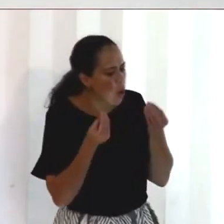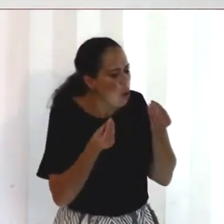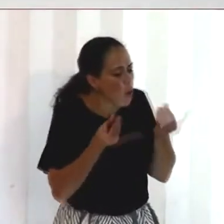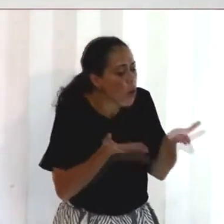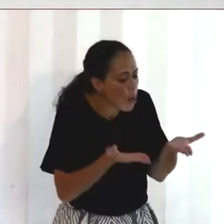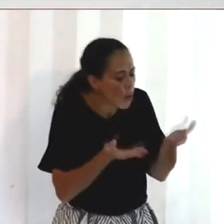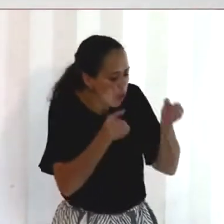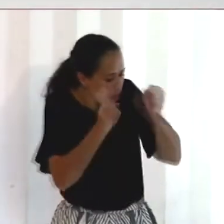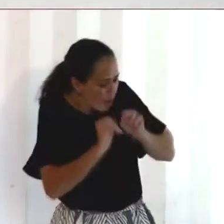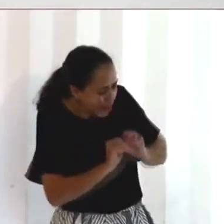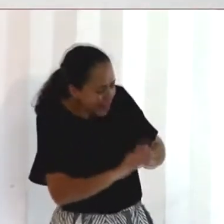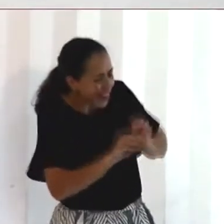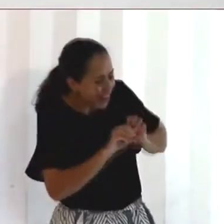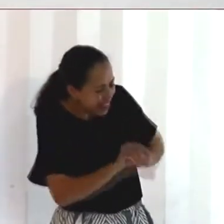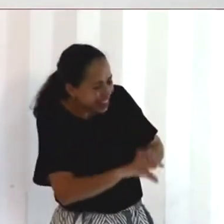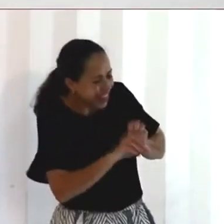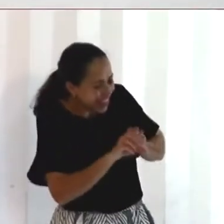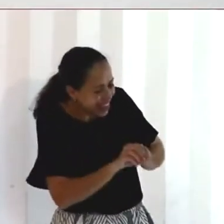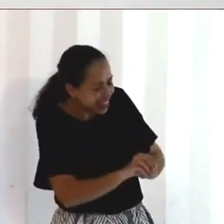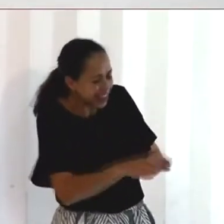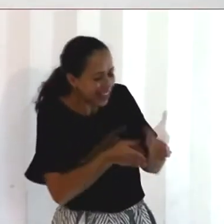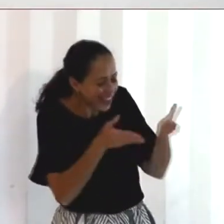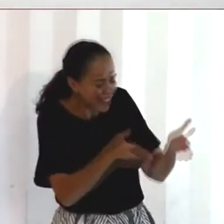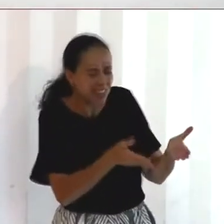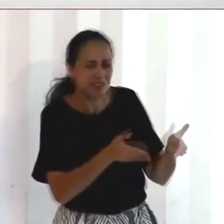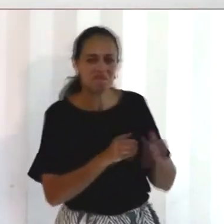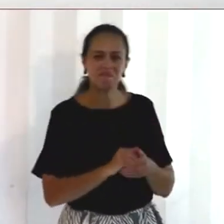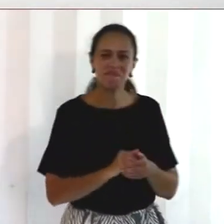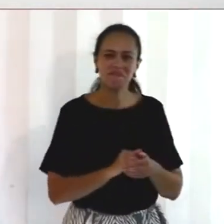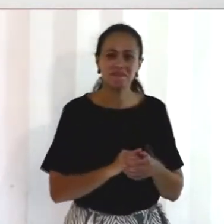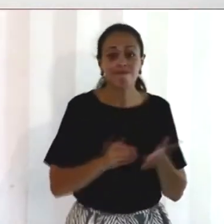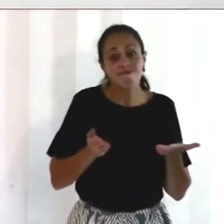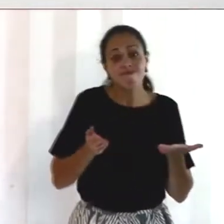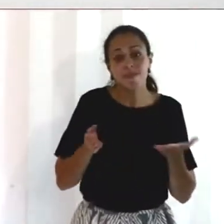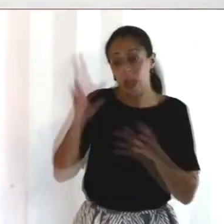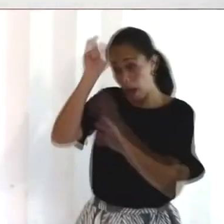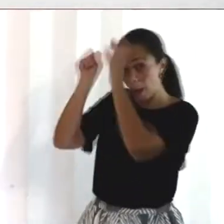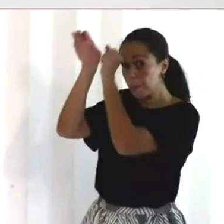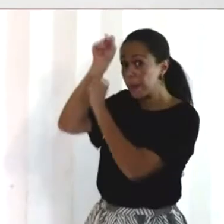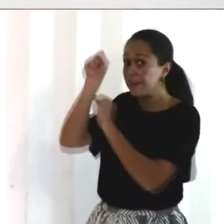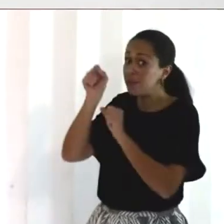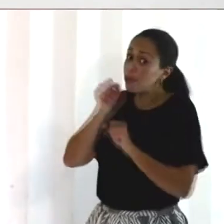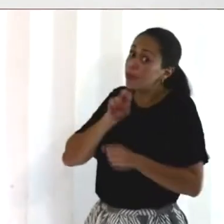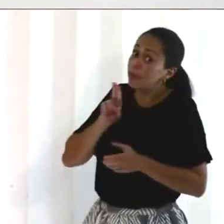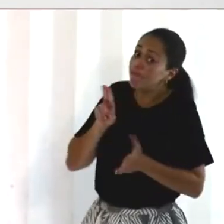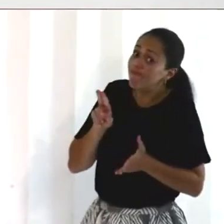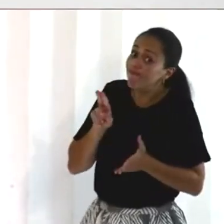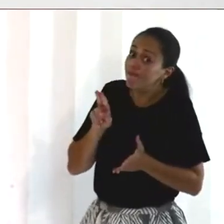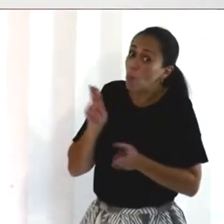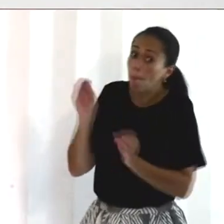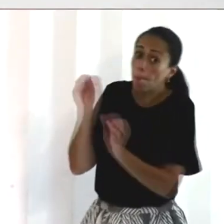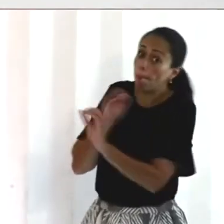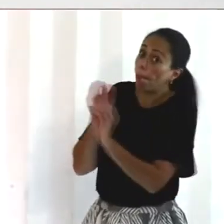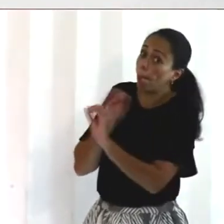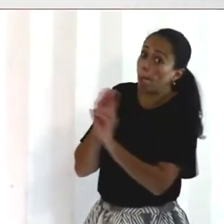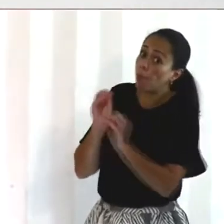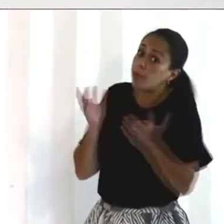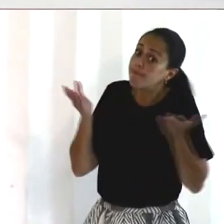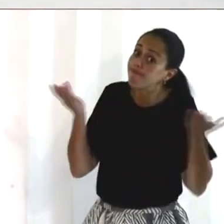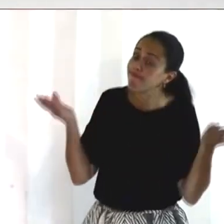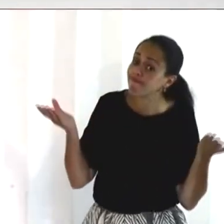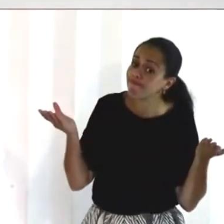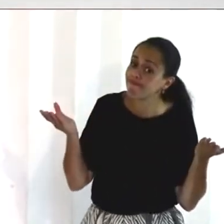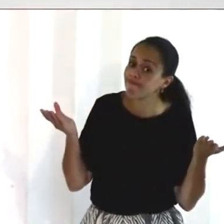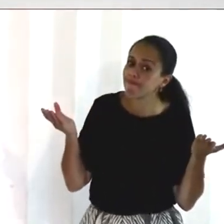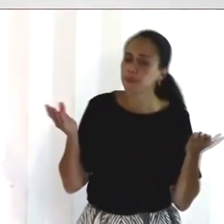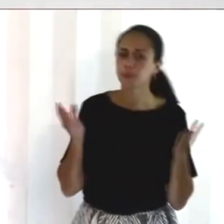trocar a palavra por uma caixinha de promessas, e então eu vou, pego a promessa do dia. Você não